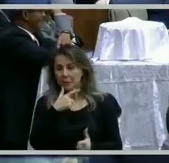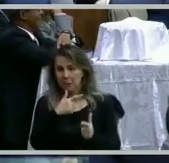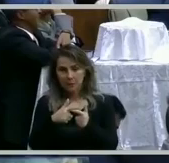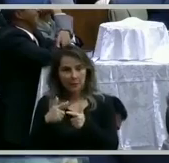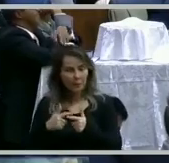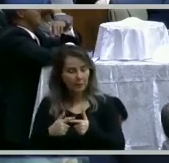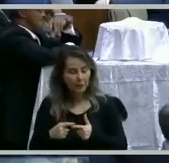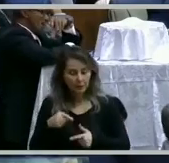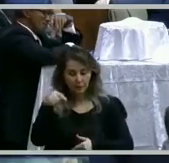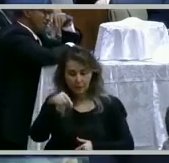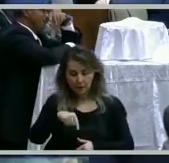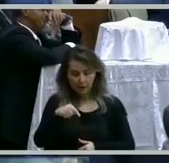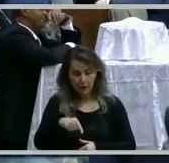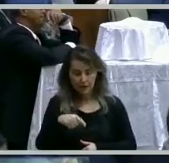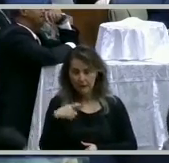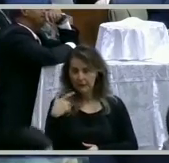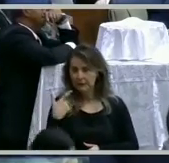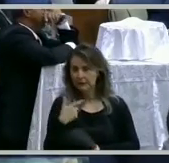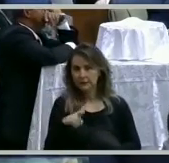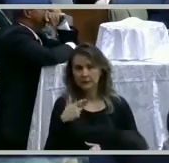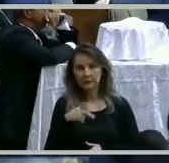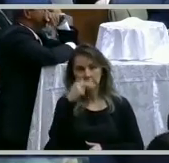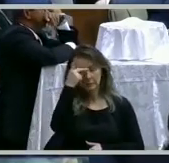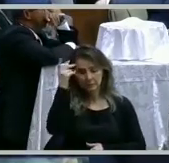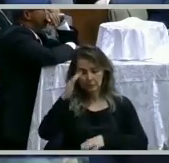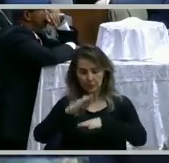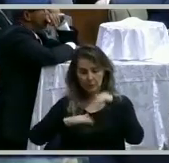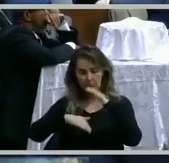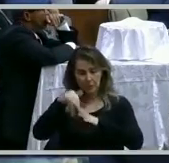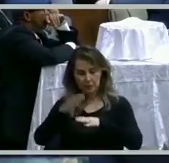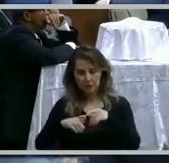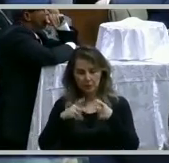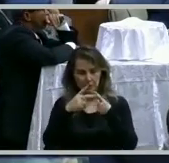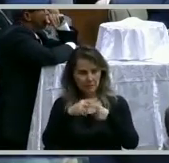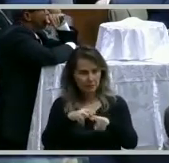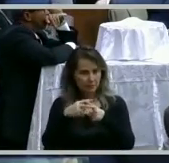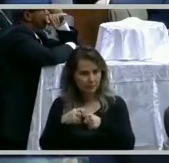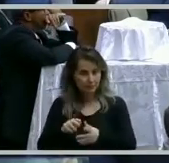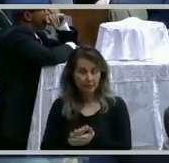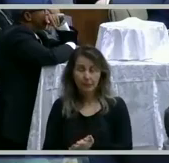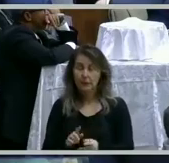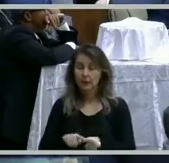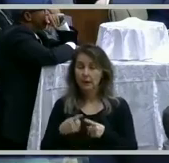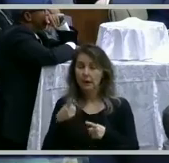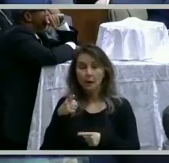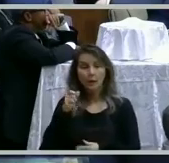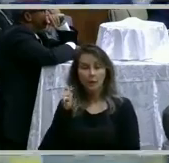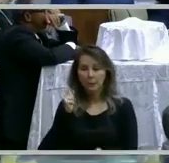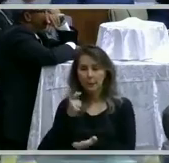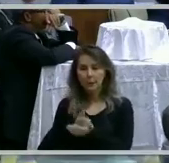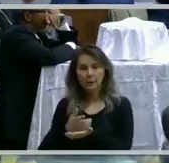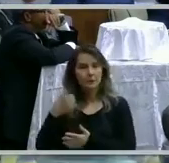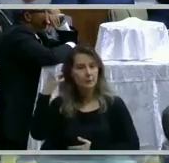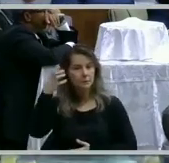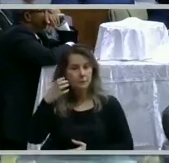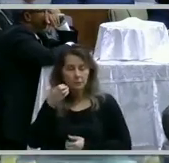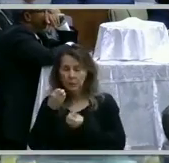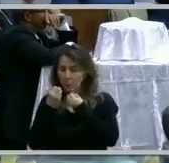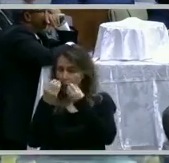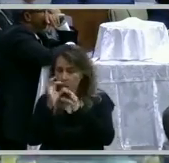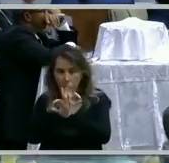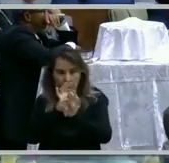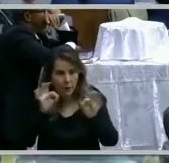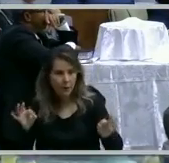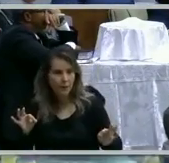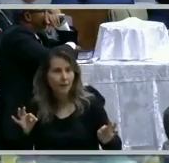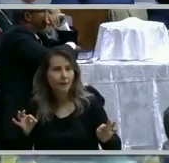terra que consertasse. Agora, quando você pegava um bom, é meu amigo. Agora, os vizinhos de vez em quando saíam com ele nas costas.